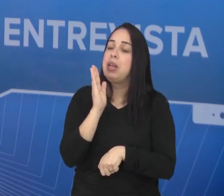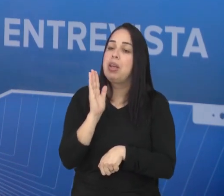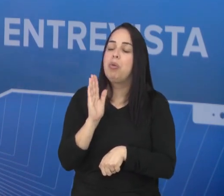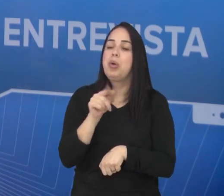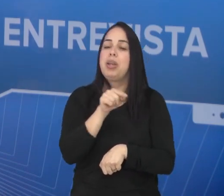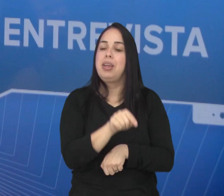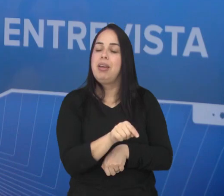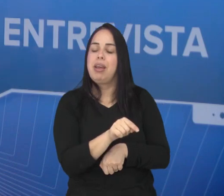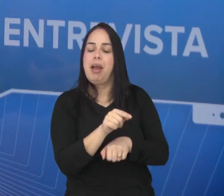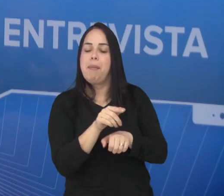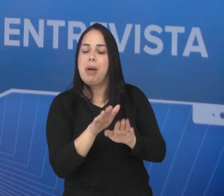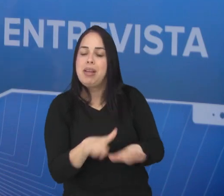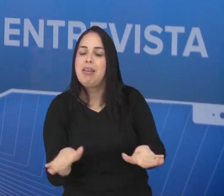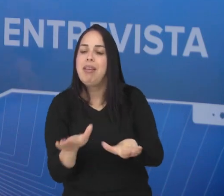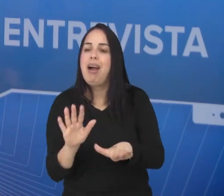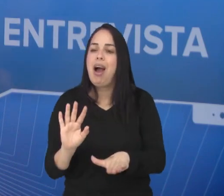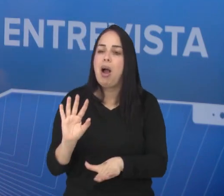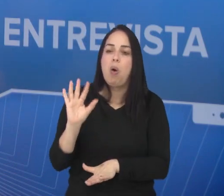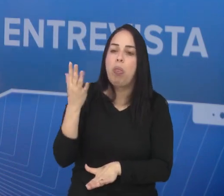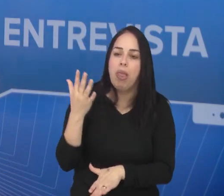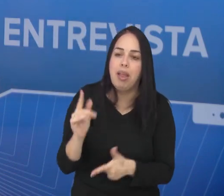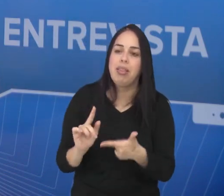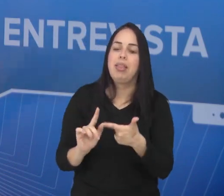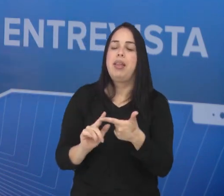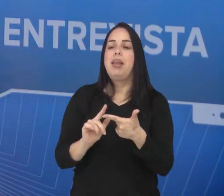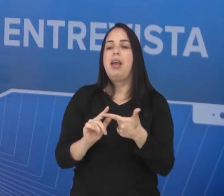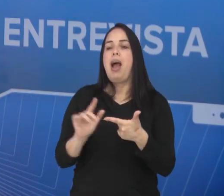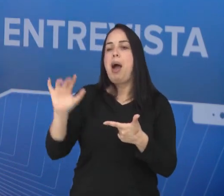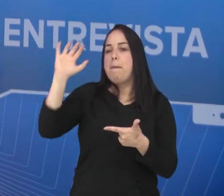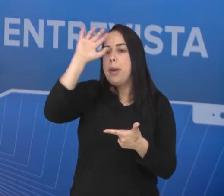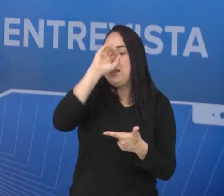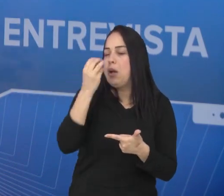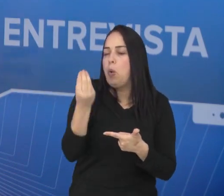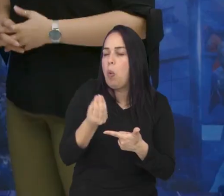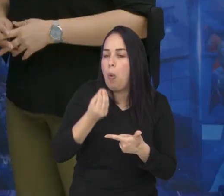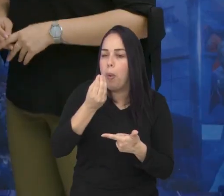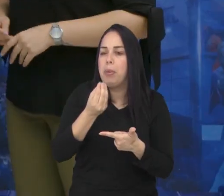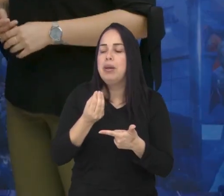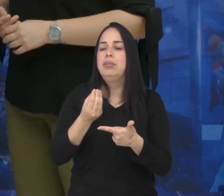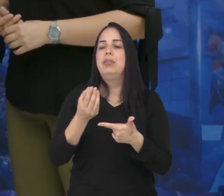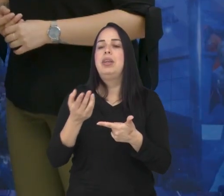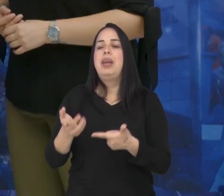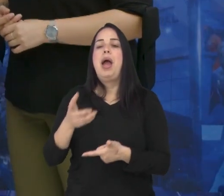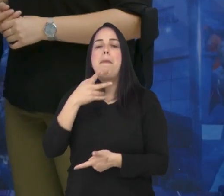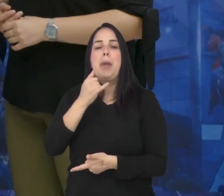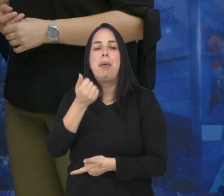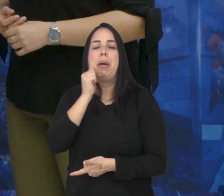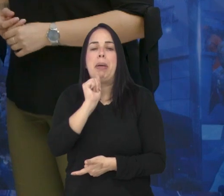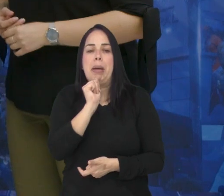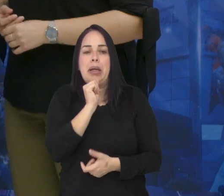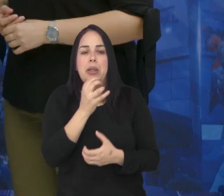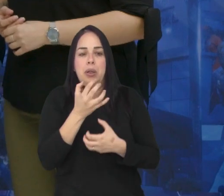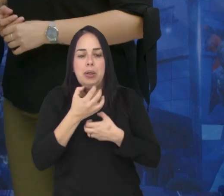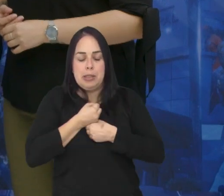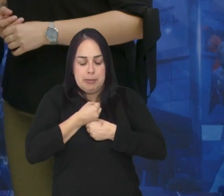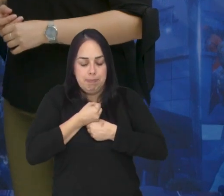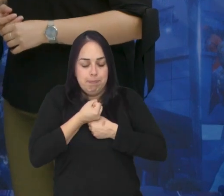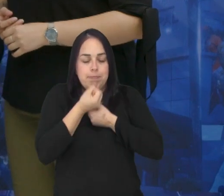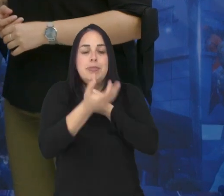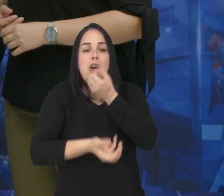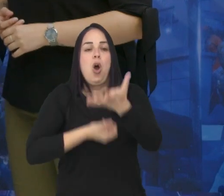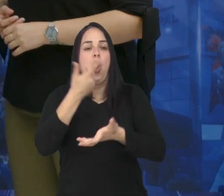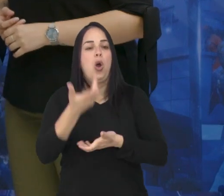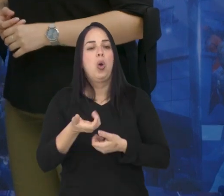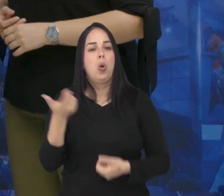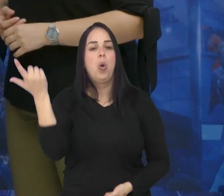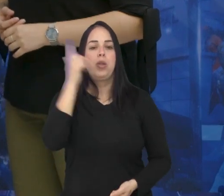sabe o que é melhor para ele, como que ele vai aprender com maior facilidade. E não é só isso, né? O pai tem aquele momento que ele pode falar um pouco